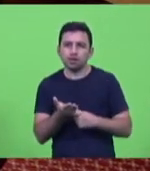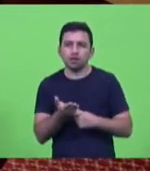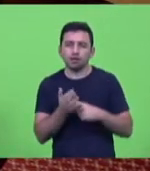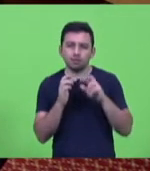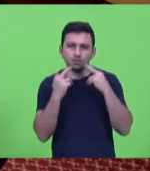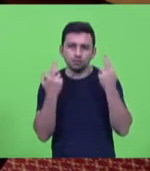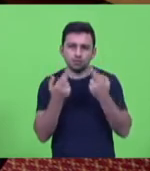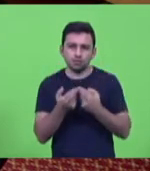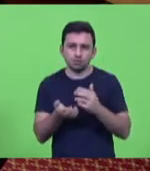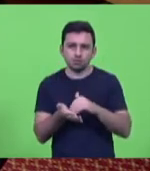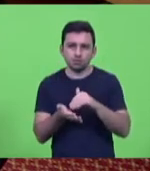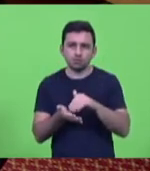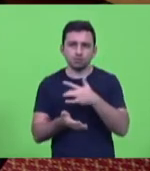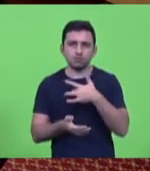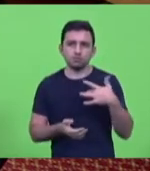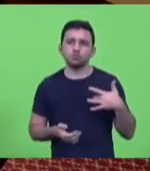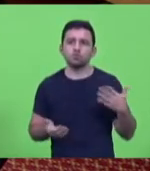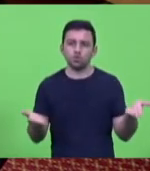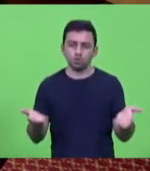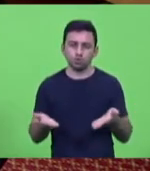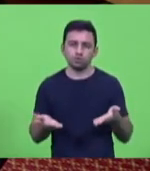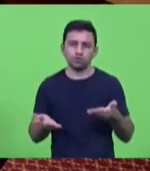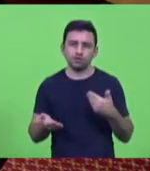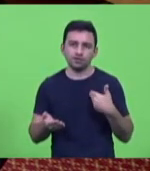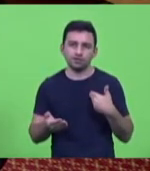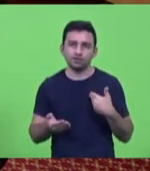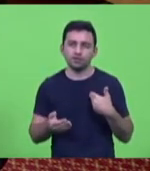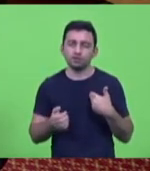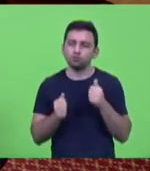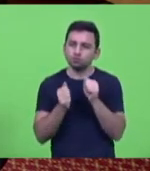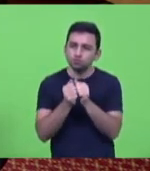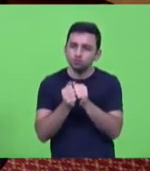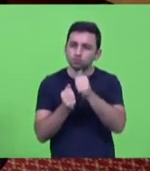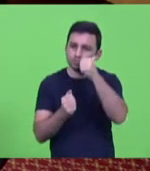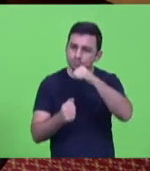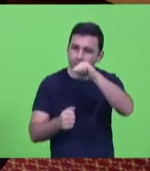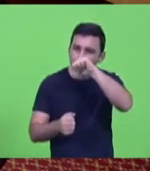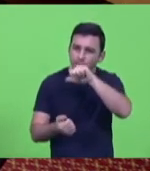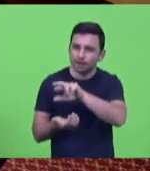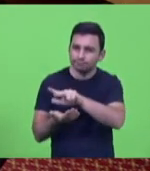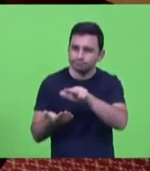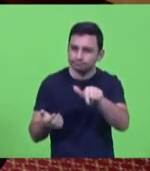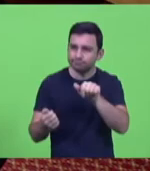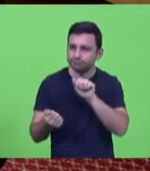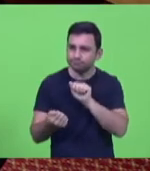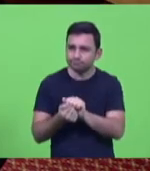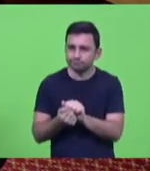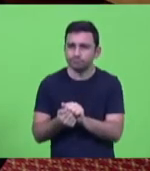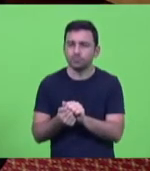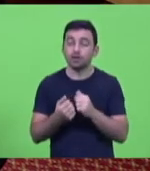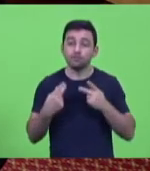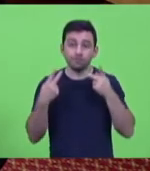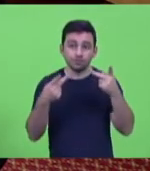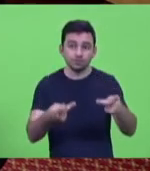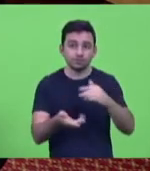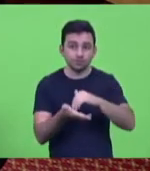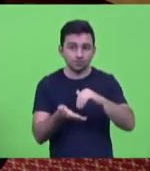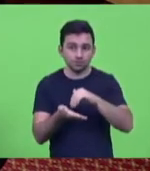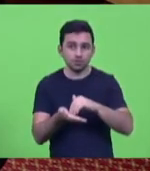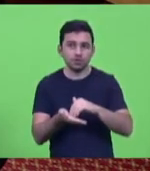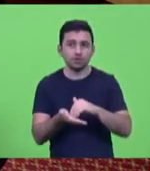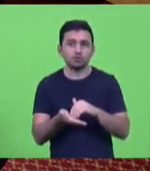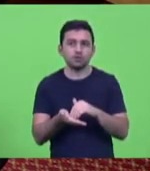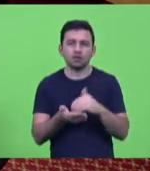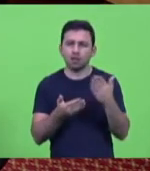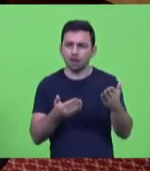Saúde. E hoje estive com essas mães fazendo uma visita ao secretário, onde fomos